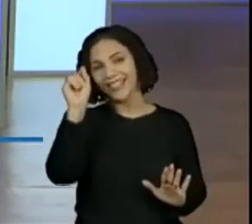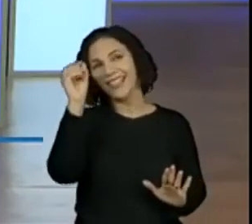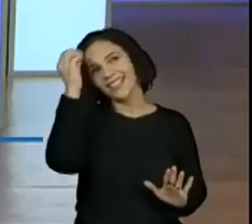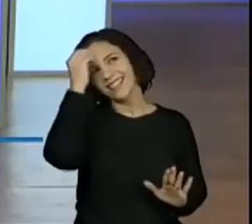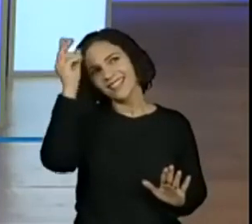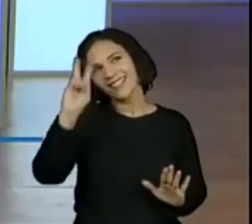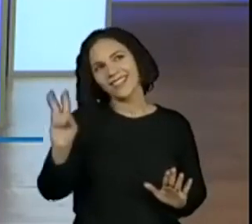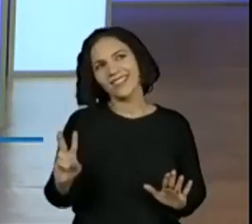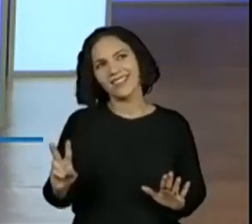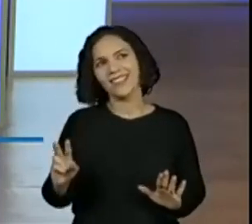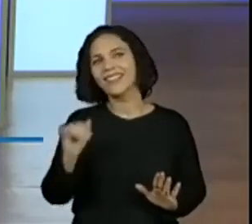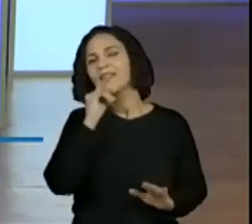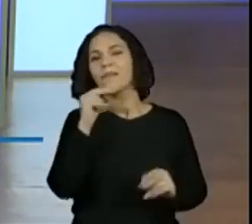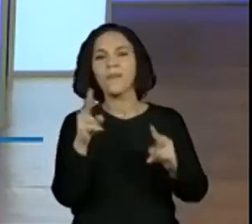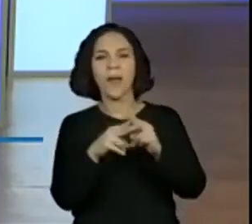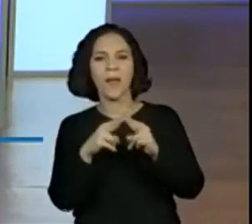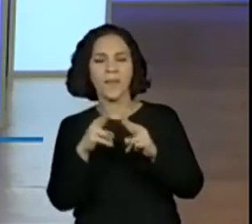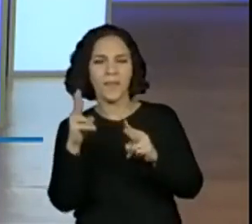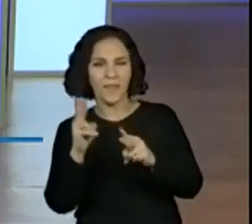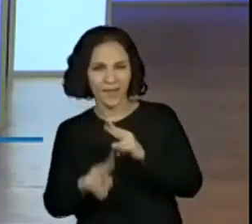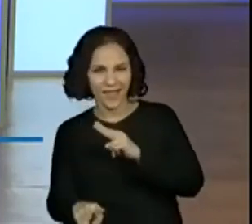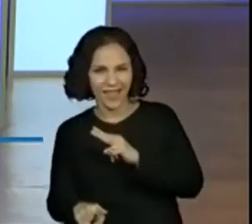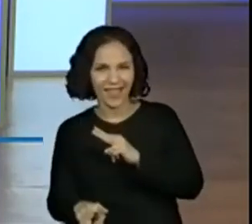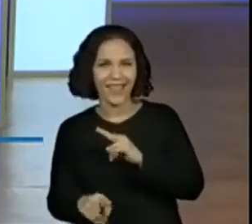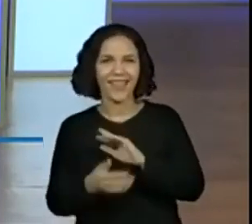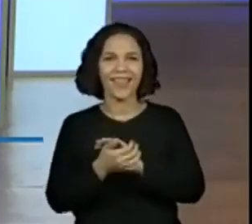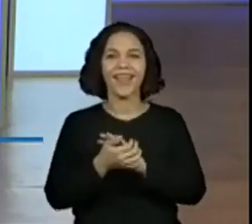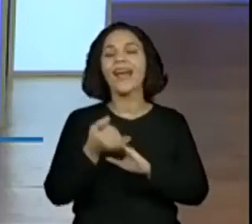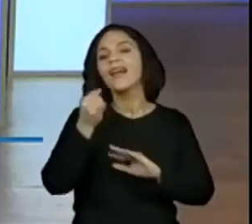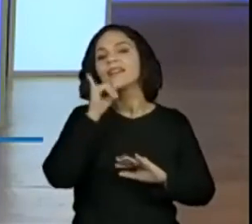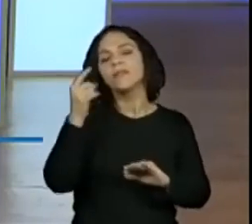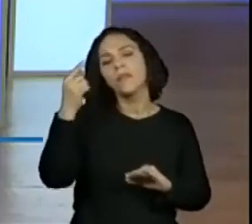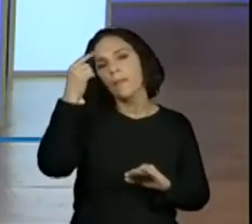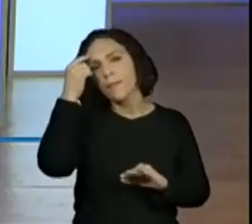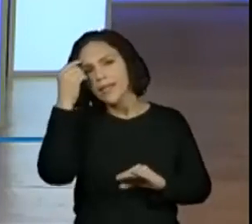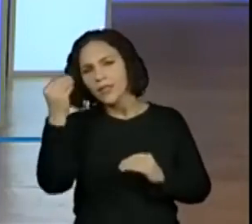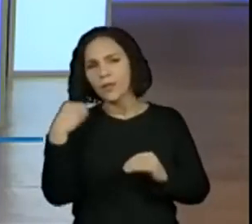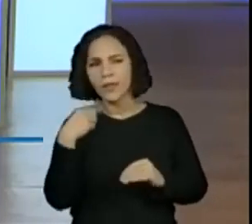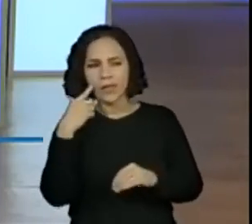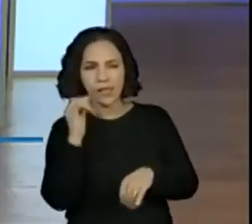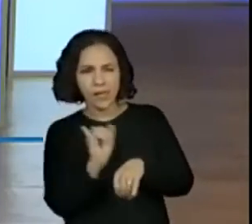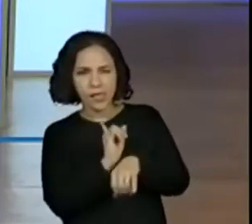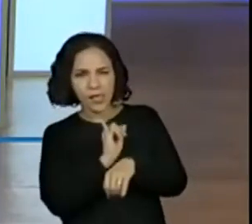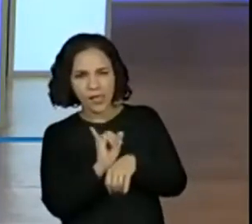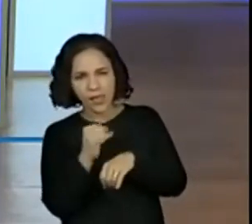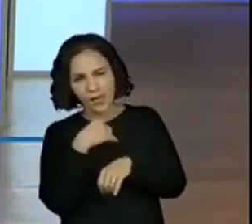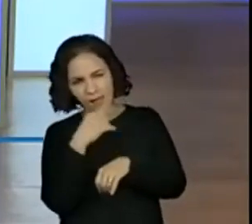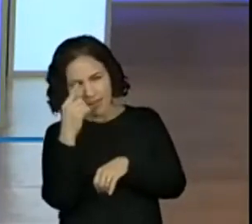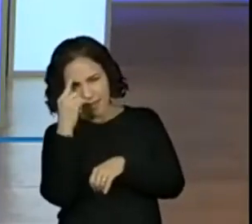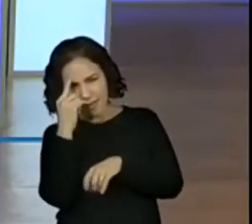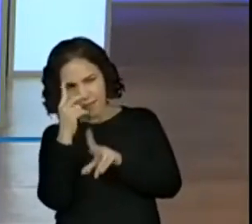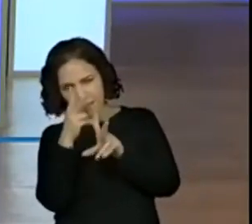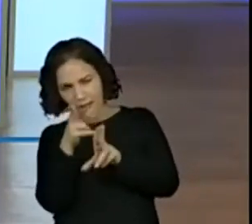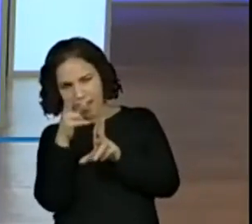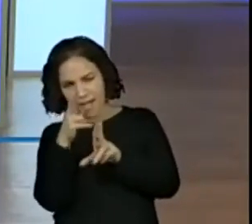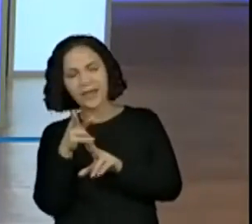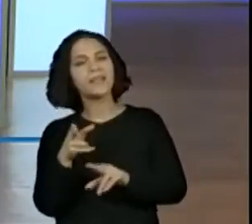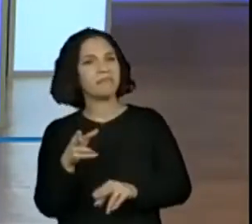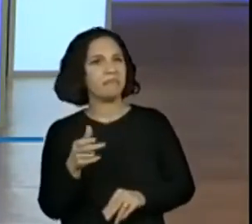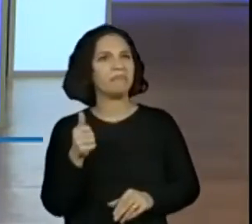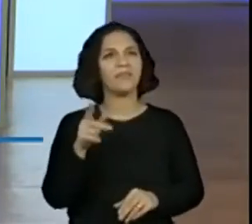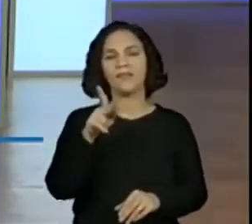Ah tá do par ou ímpar aqui perto Pensa como seu adversário aí é isso entendi professora